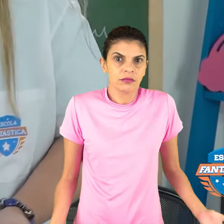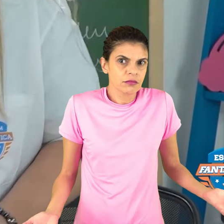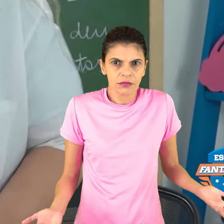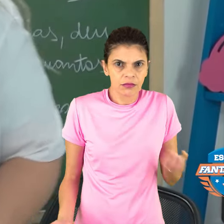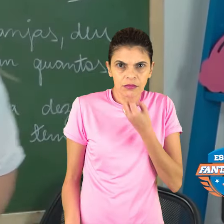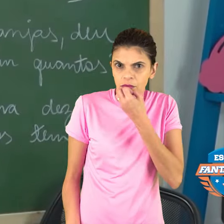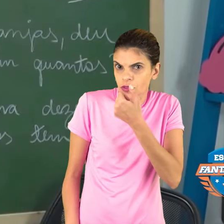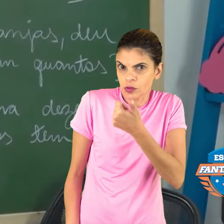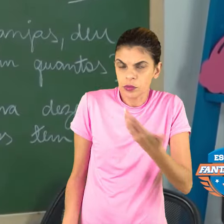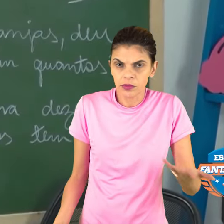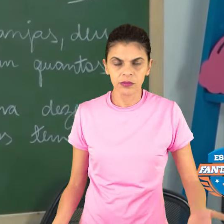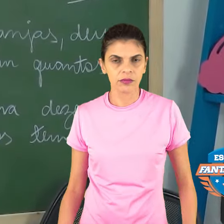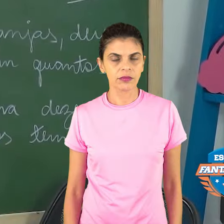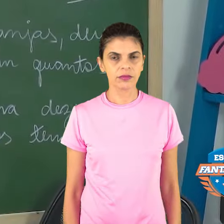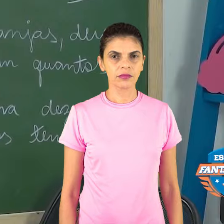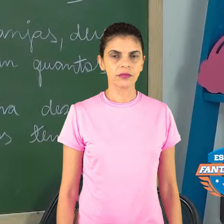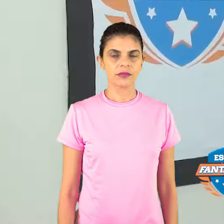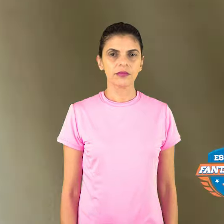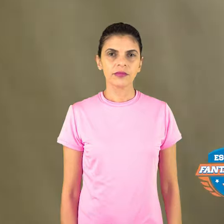Tudo bem.